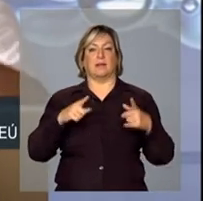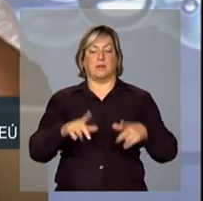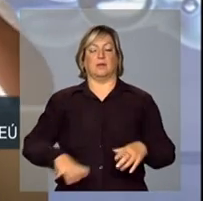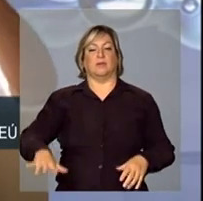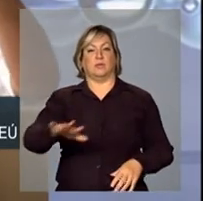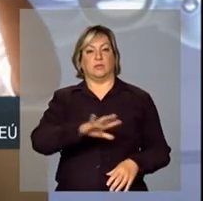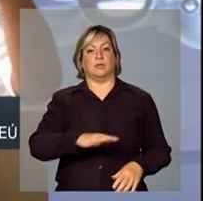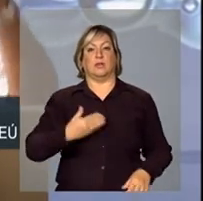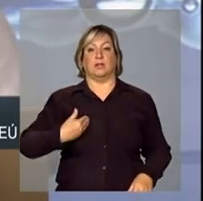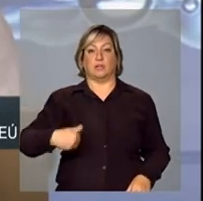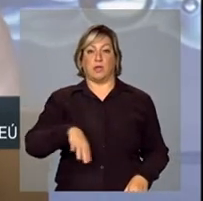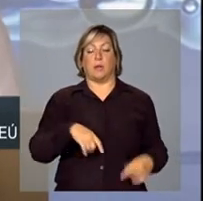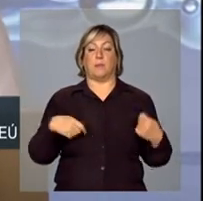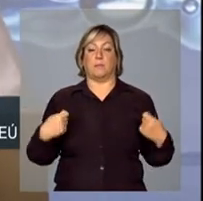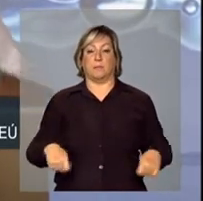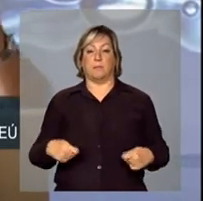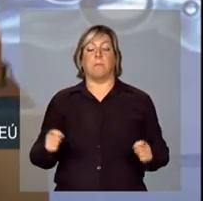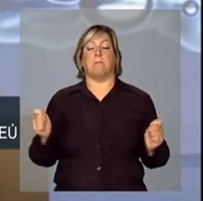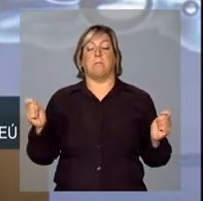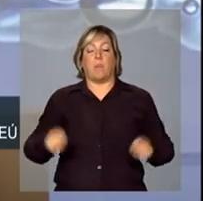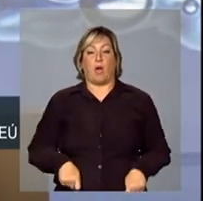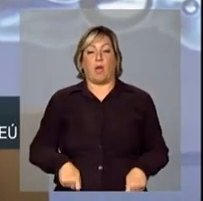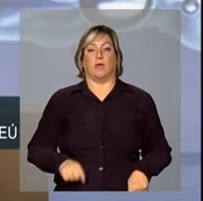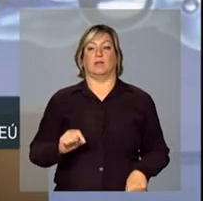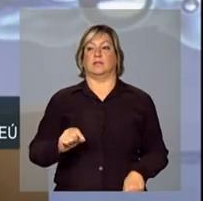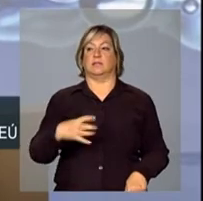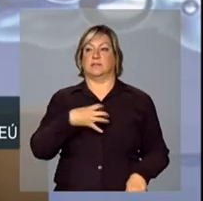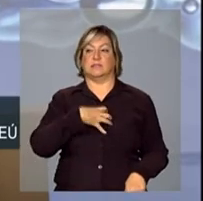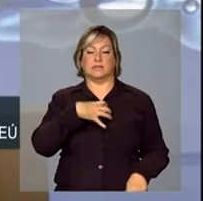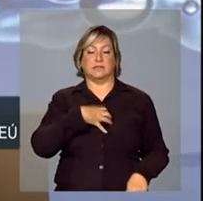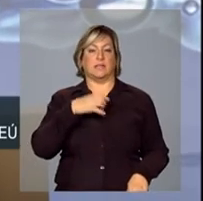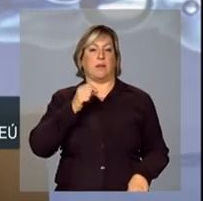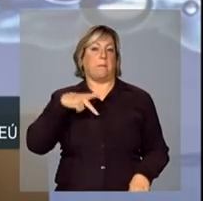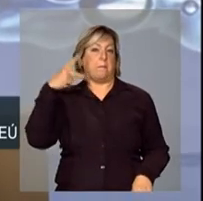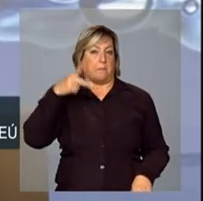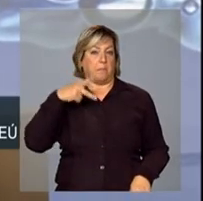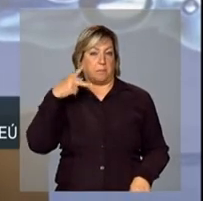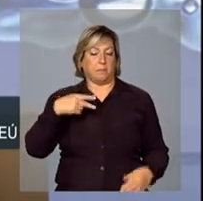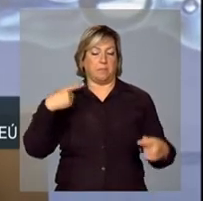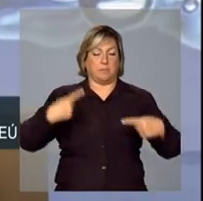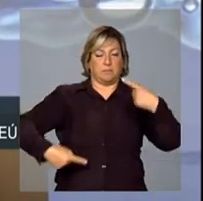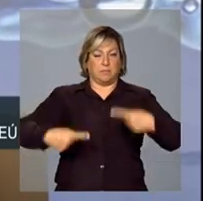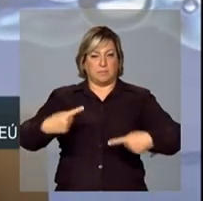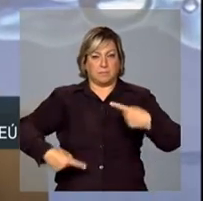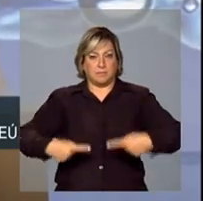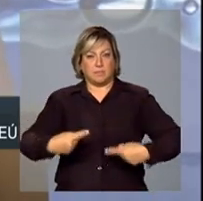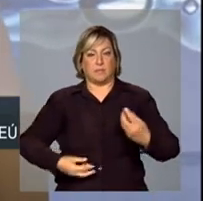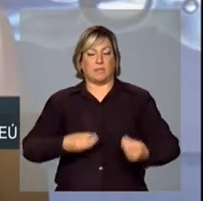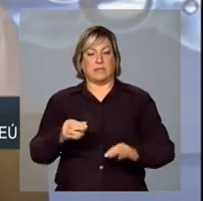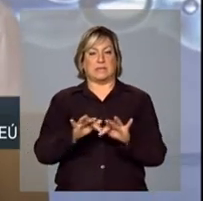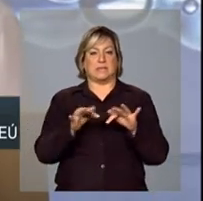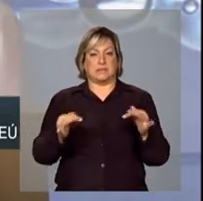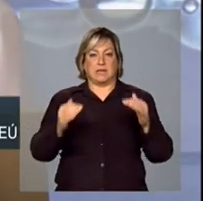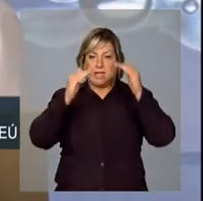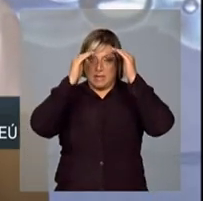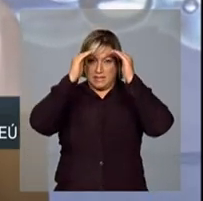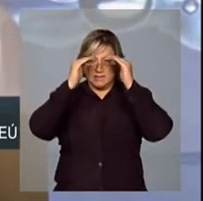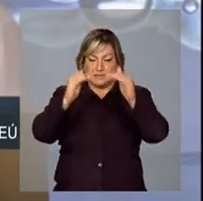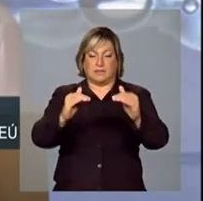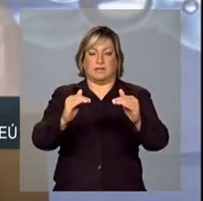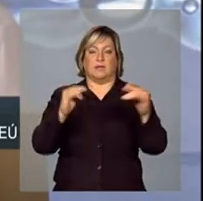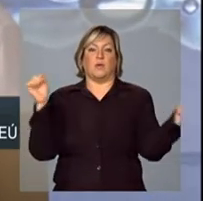que a gente pode respirar o debate político sereno, bem posto, respeitoso, que vá